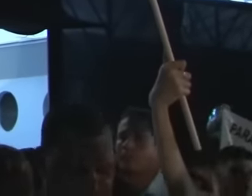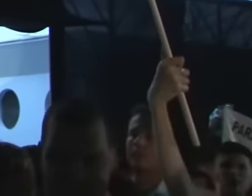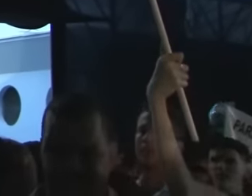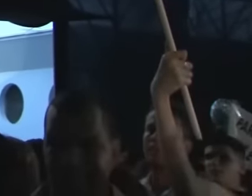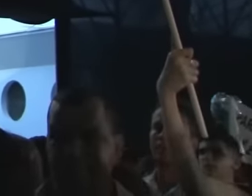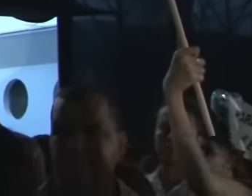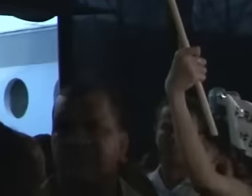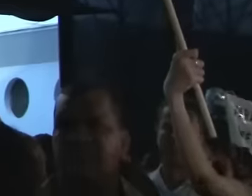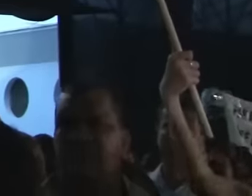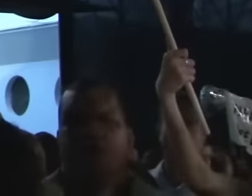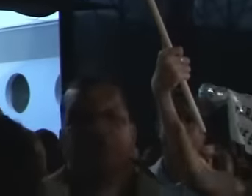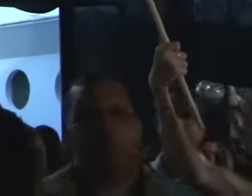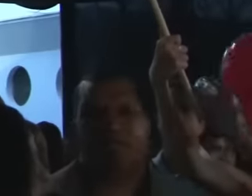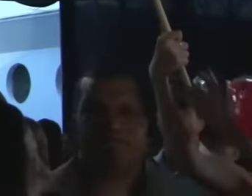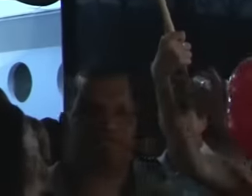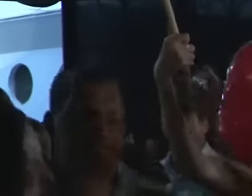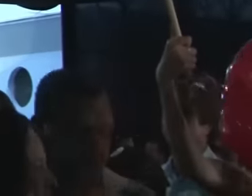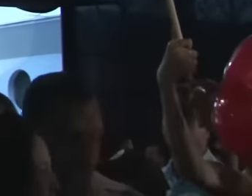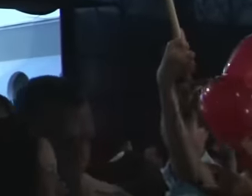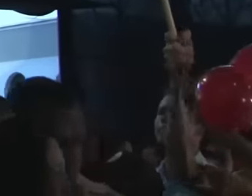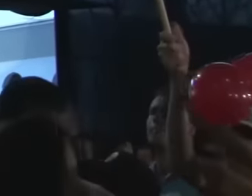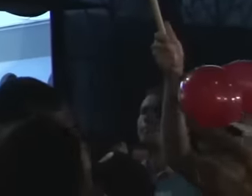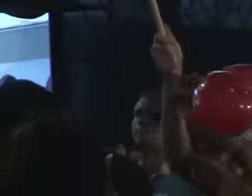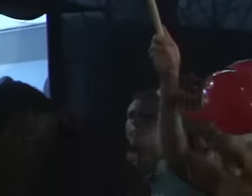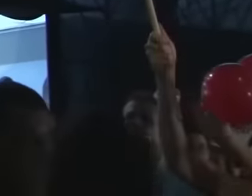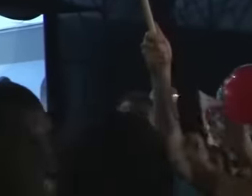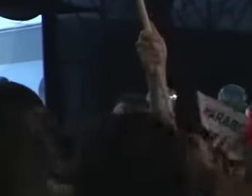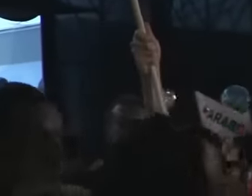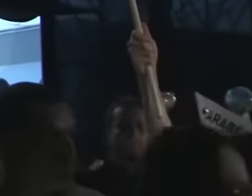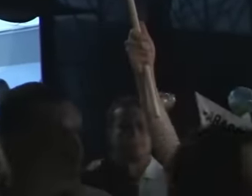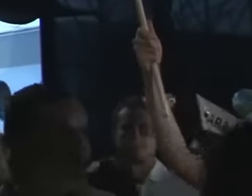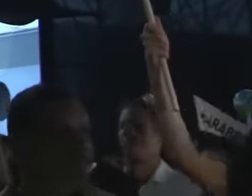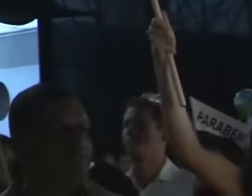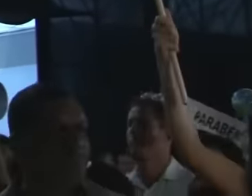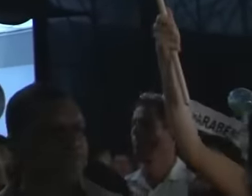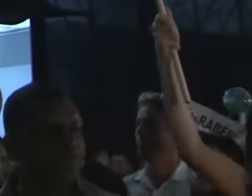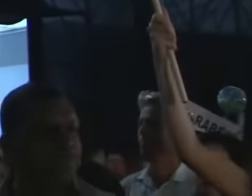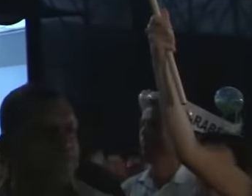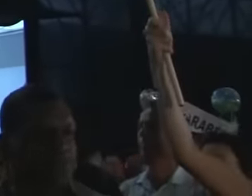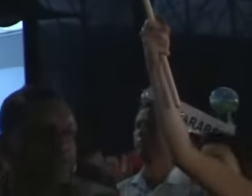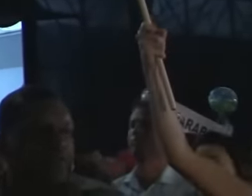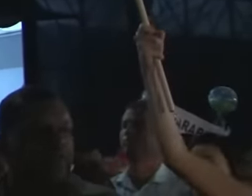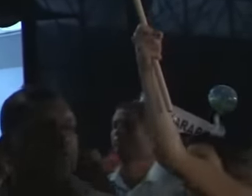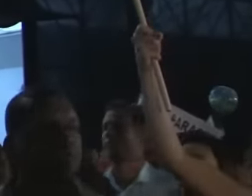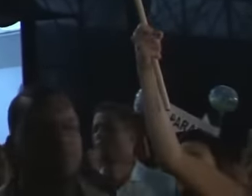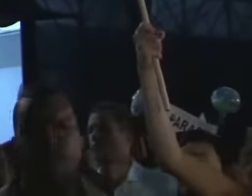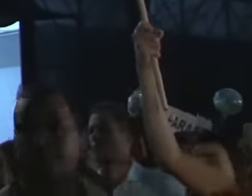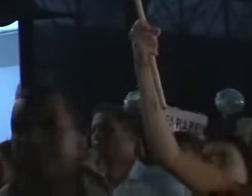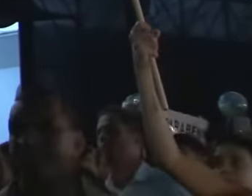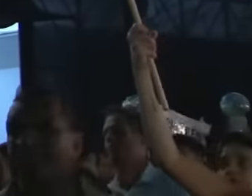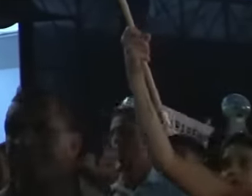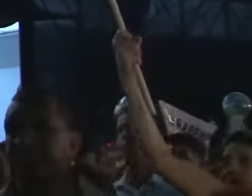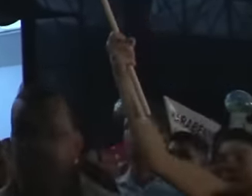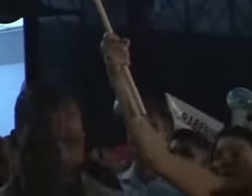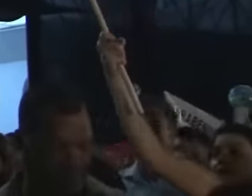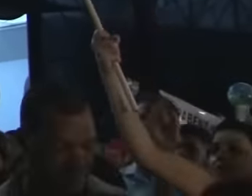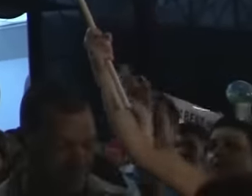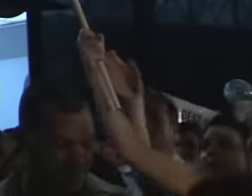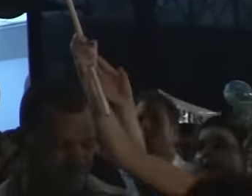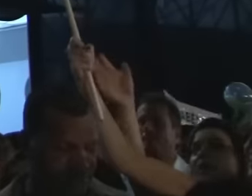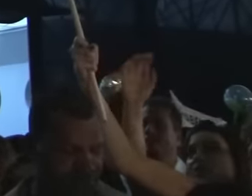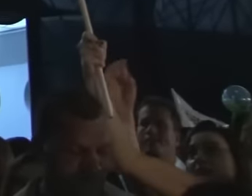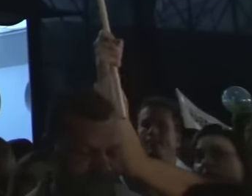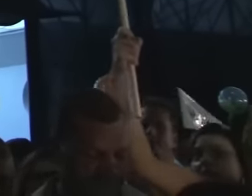you, follow me. All the days and nights that we know will be, I